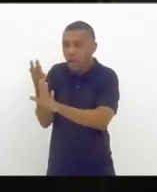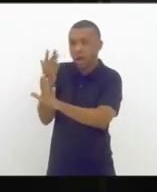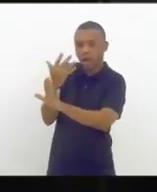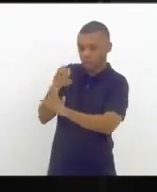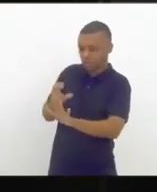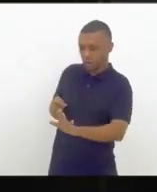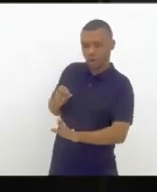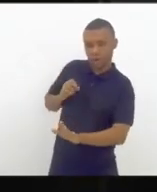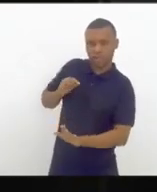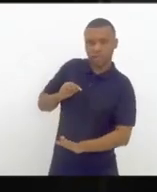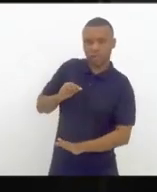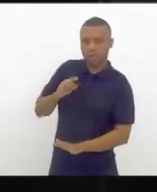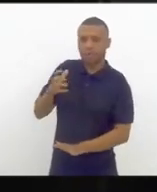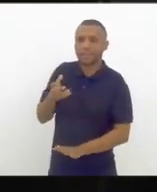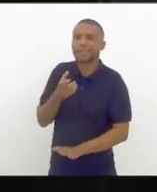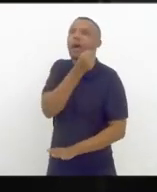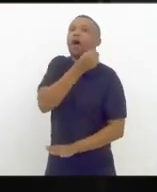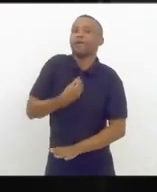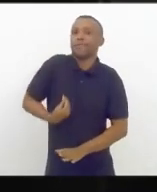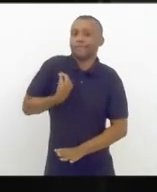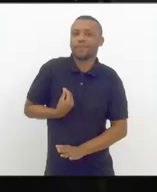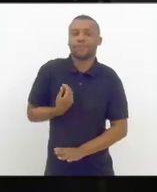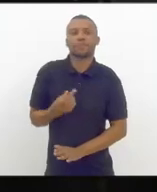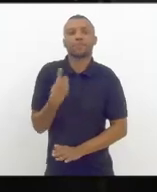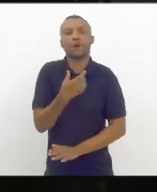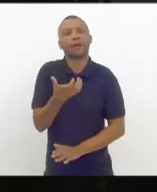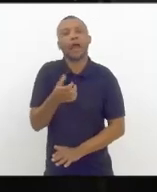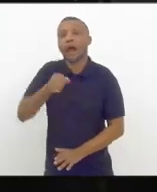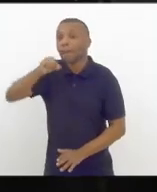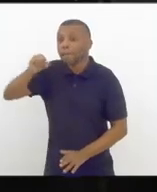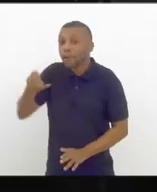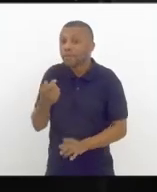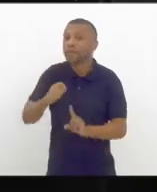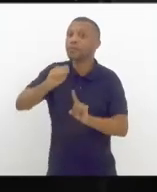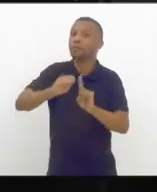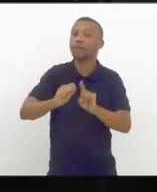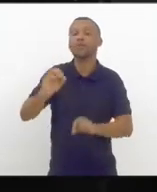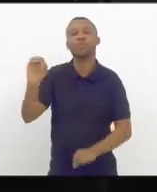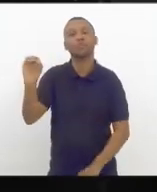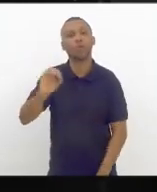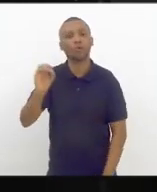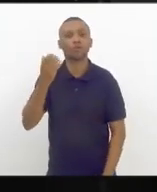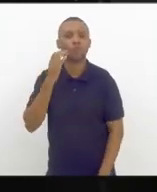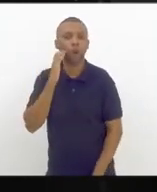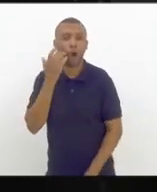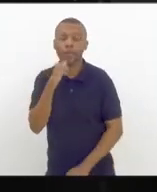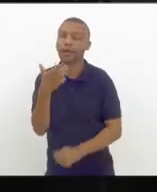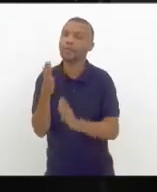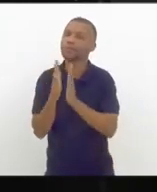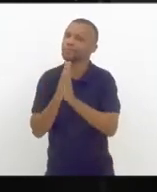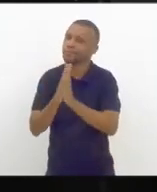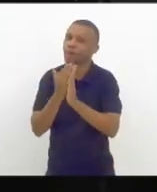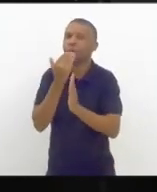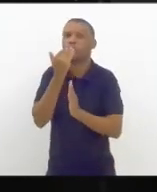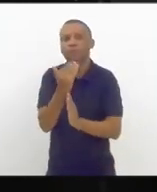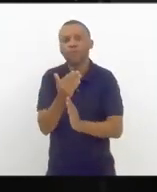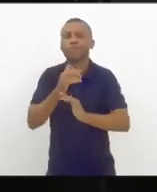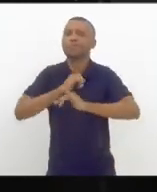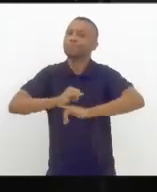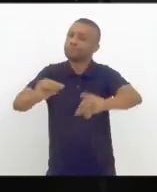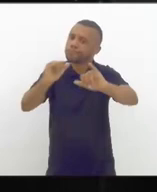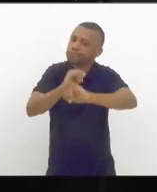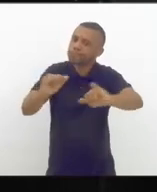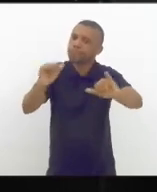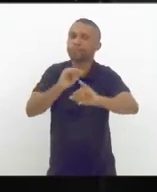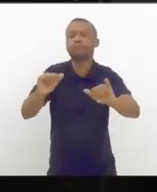gente aqui quer aproveitar no Outubro Rosa Fazer um apelo muito intenso tanto a rede